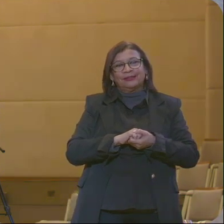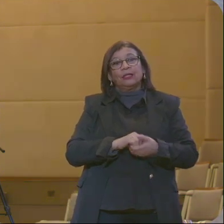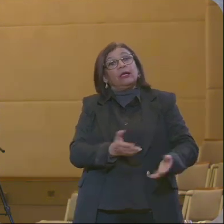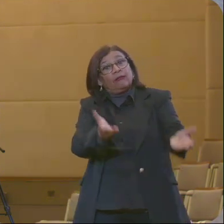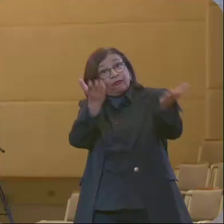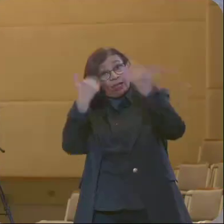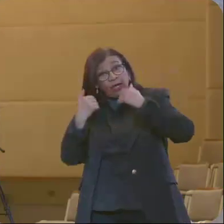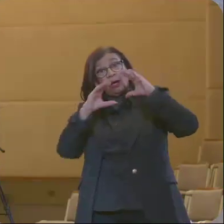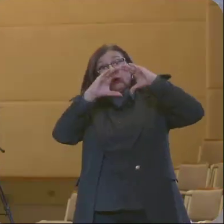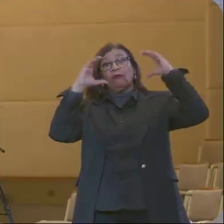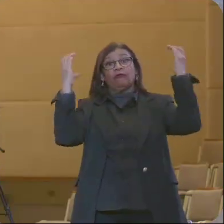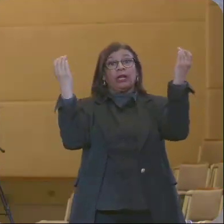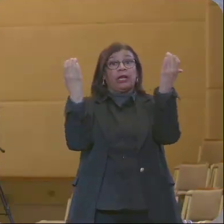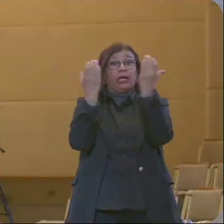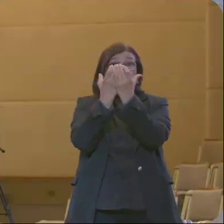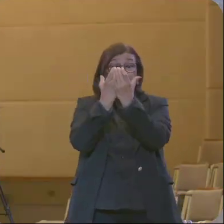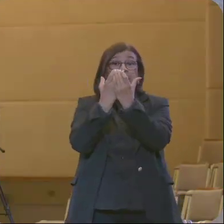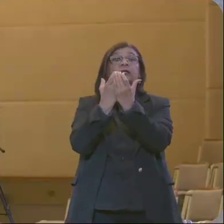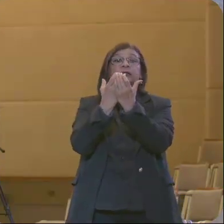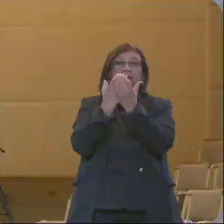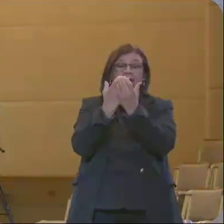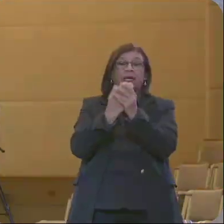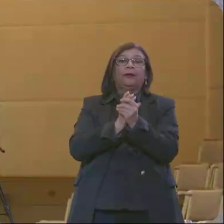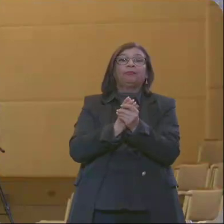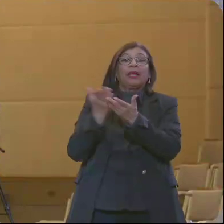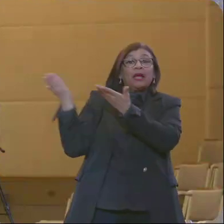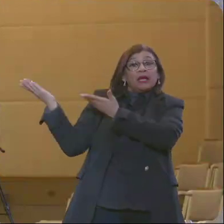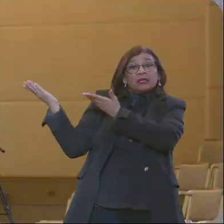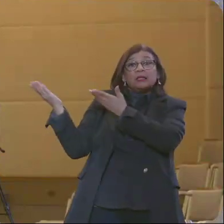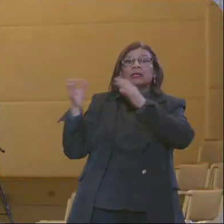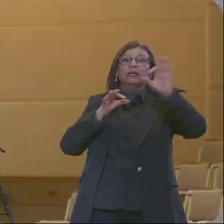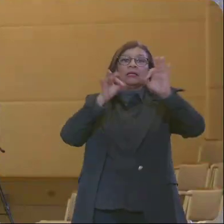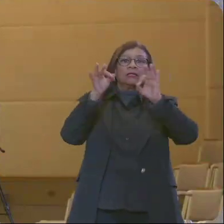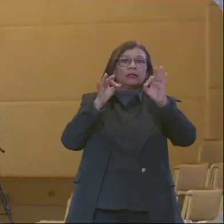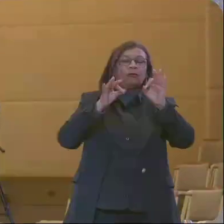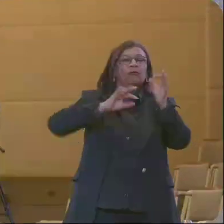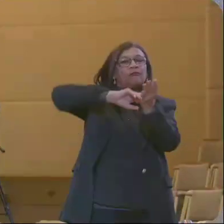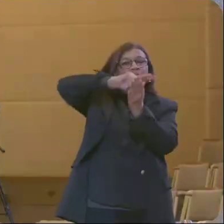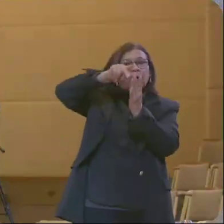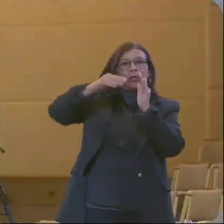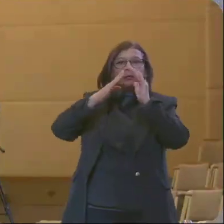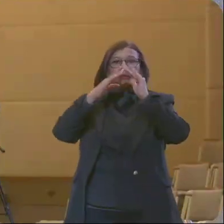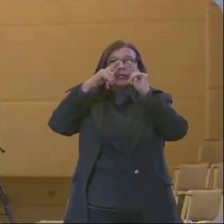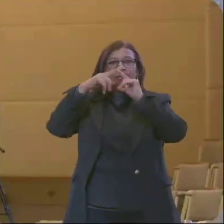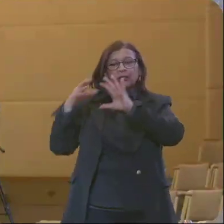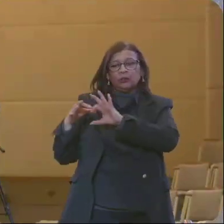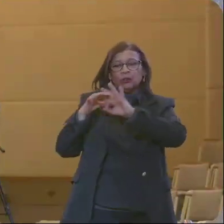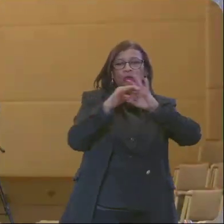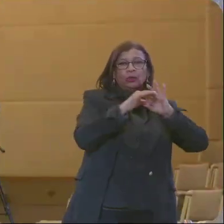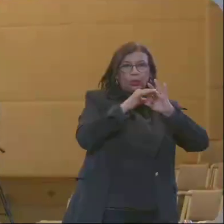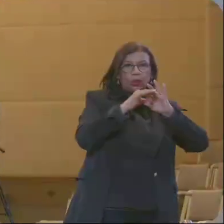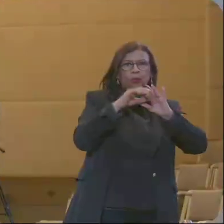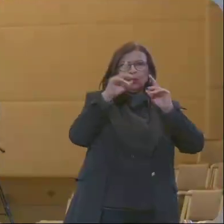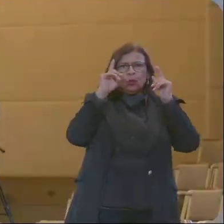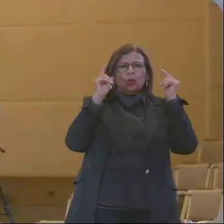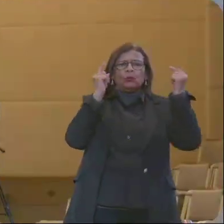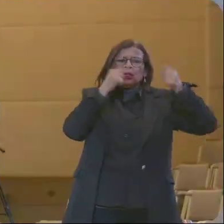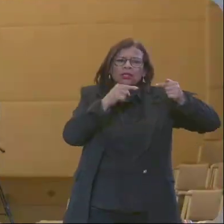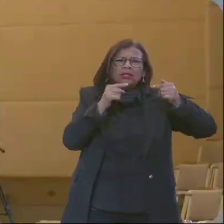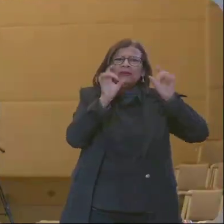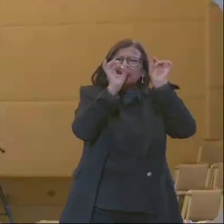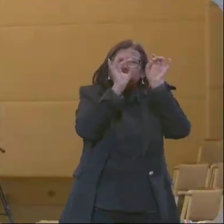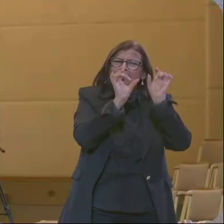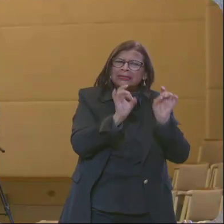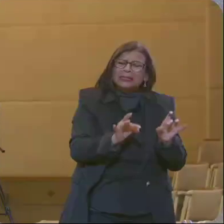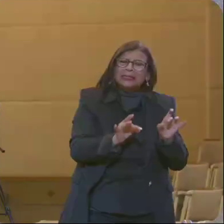Vem aí a conferência Marketplace GKPN. Gente, essa é uma organização de várias igrejas que se juntam aqui com objetivos bem